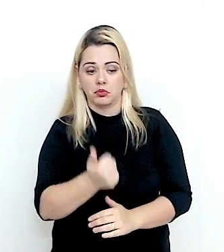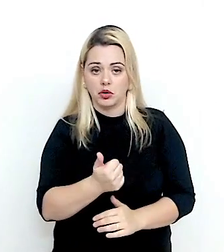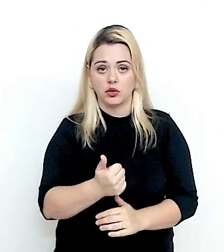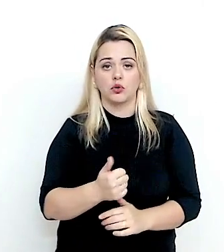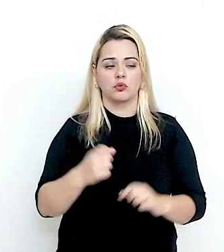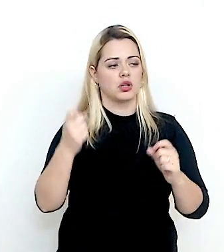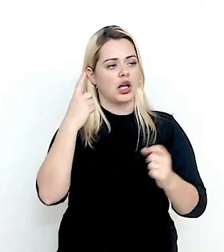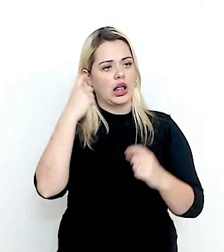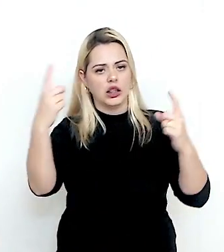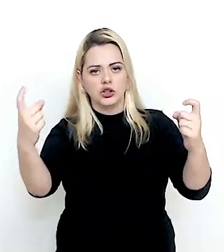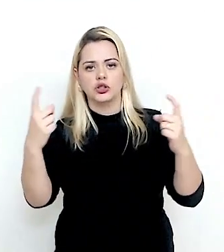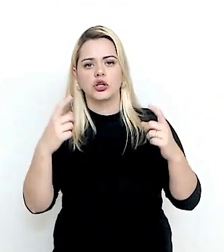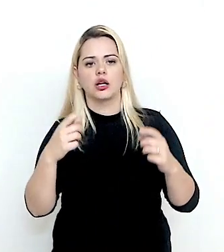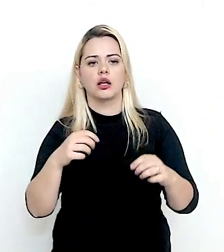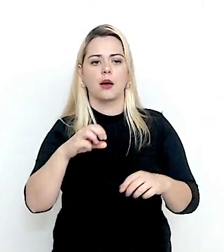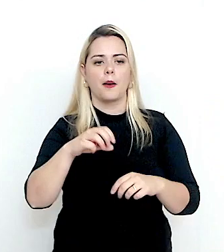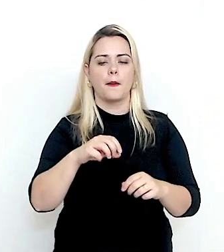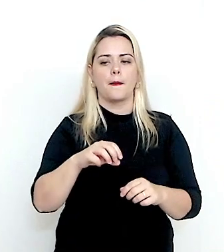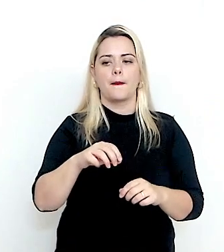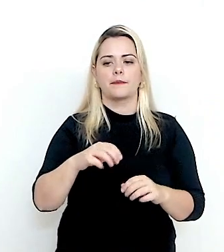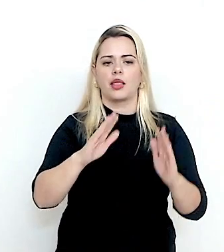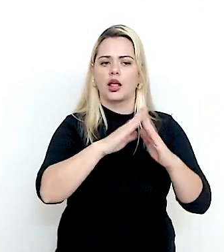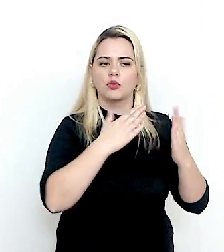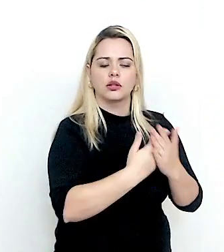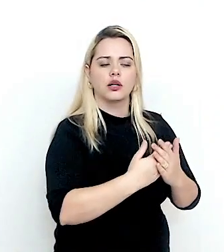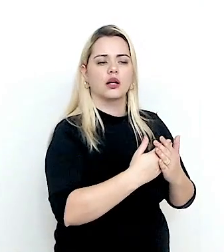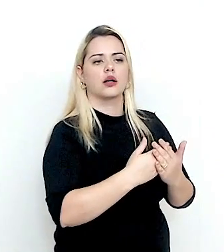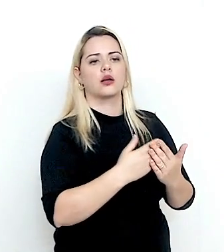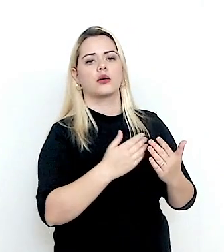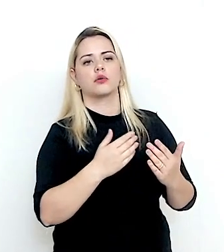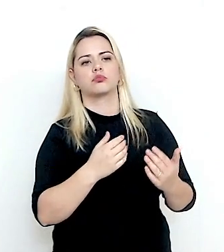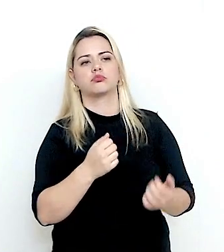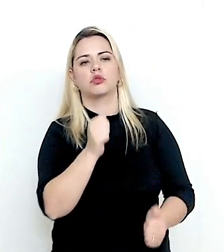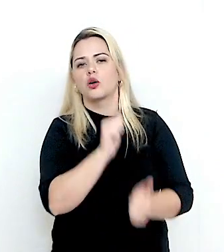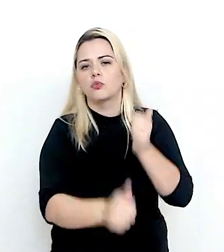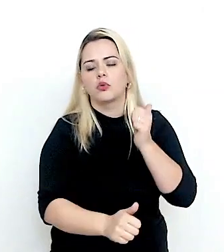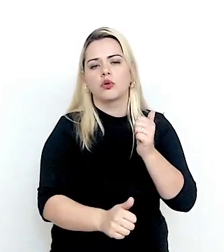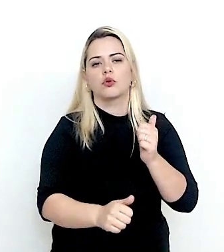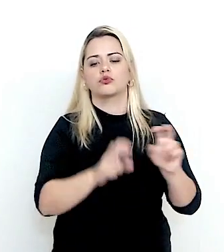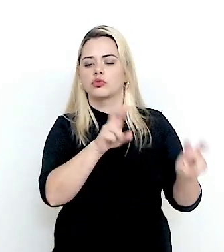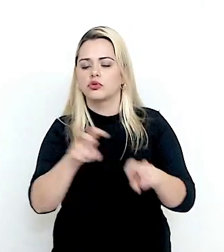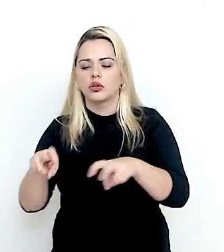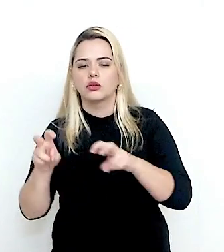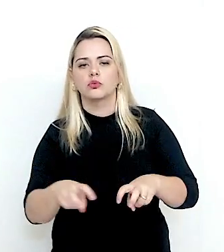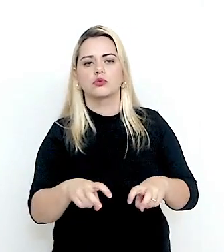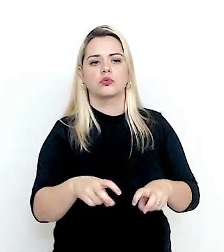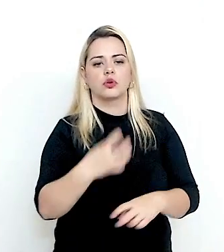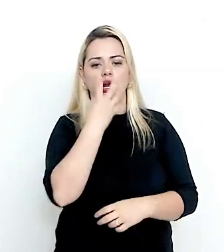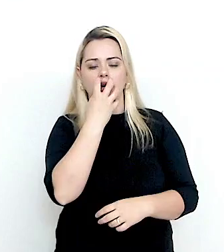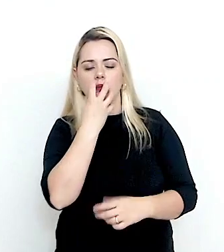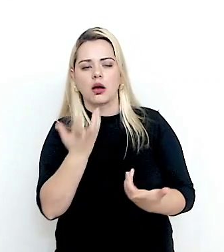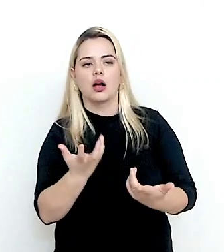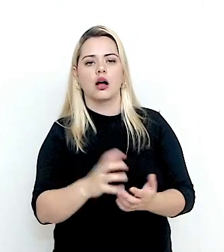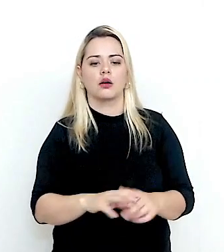em energia, em mineração, educação, esportes, agricultura, sanidade animal e